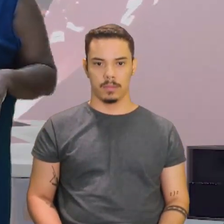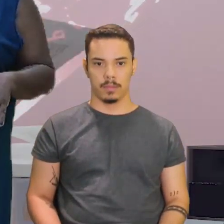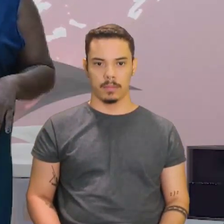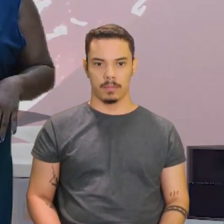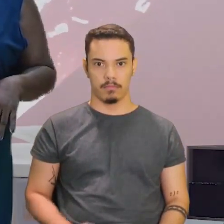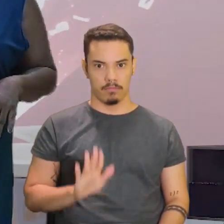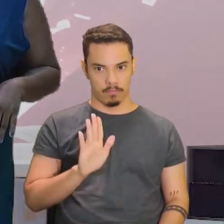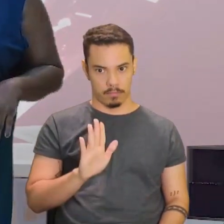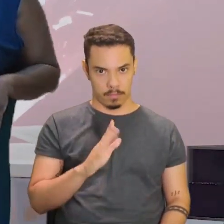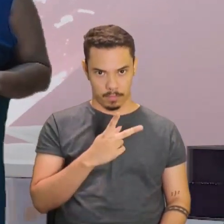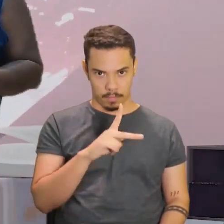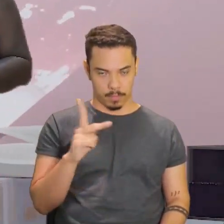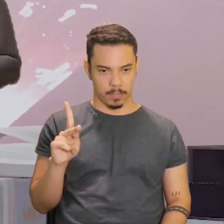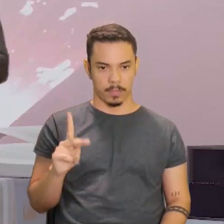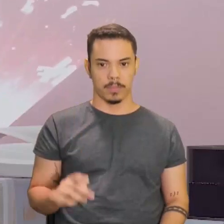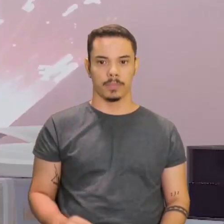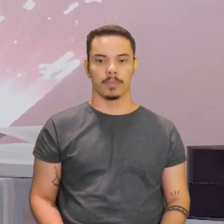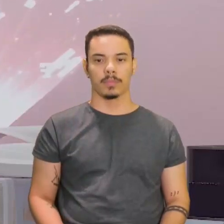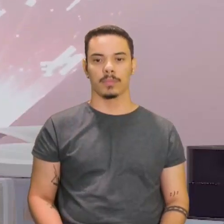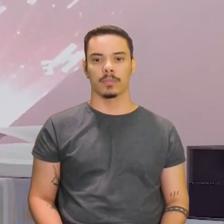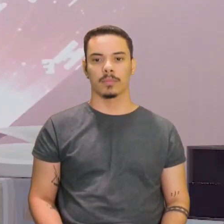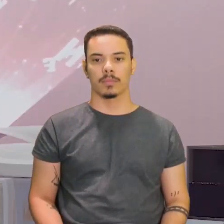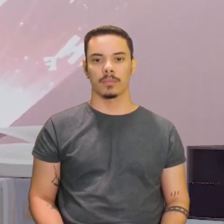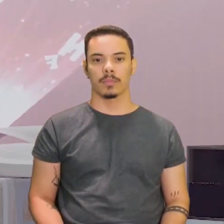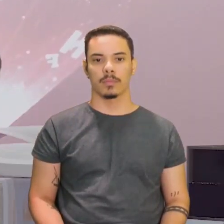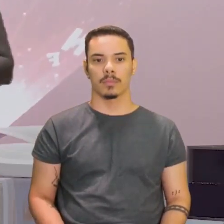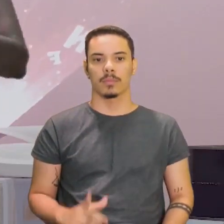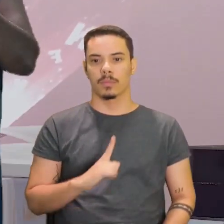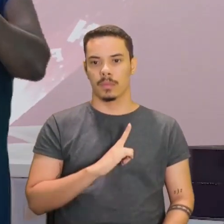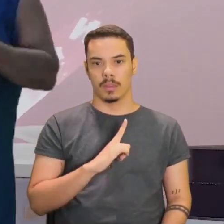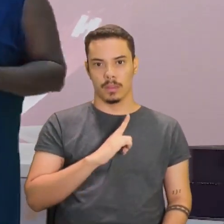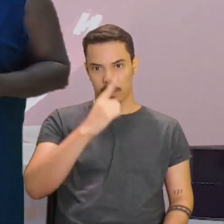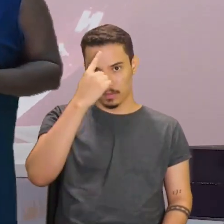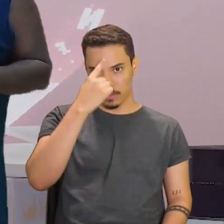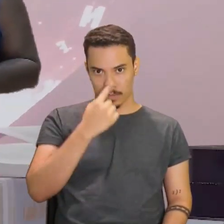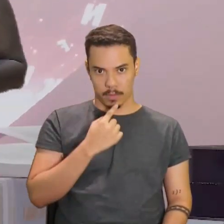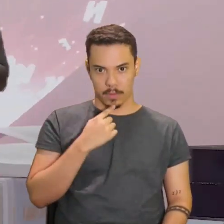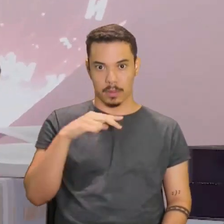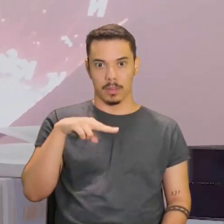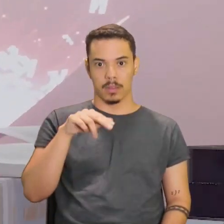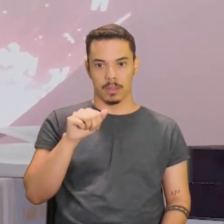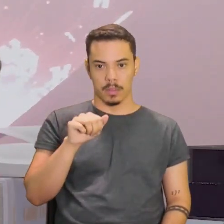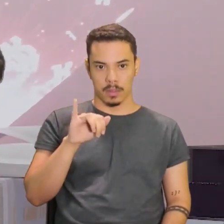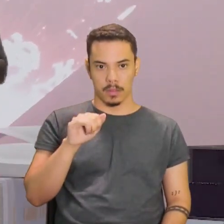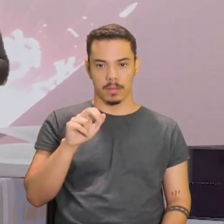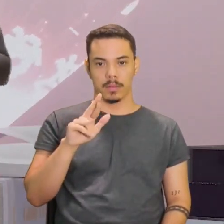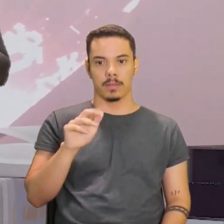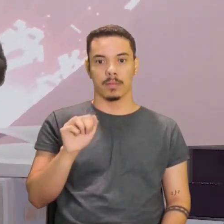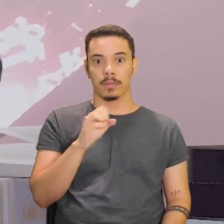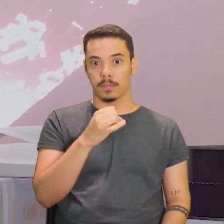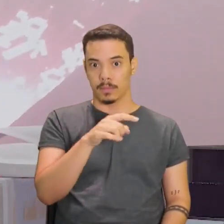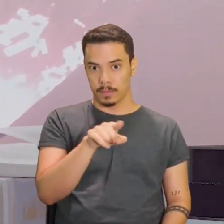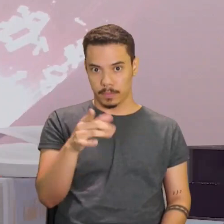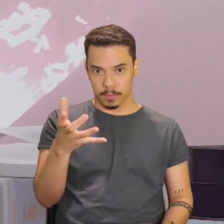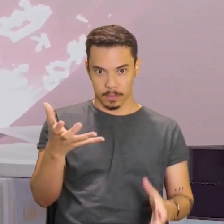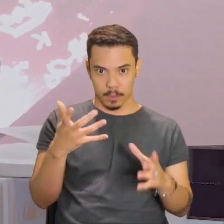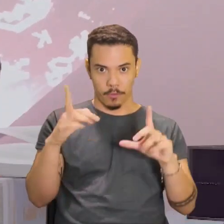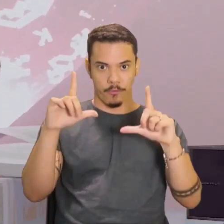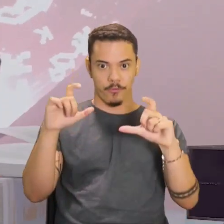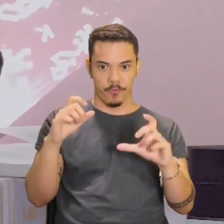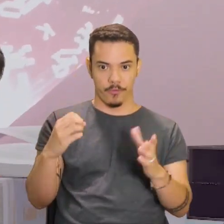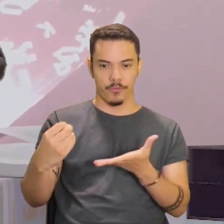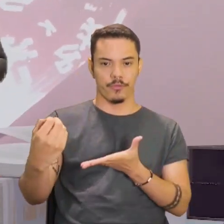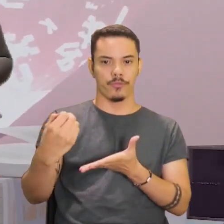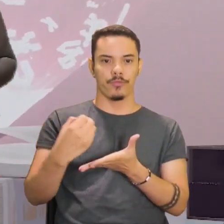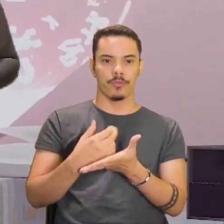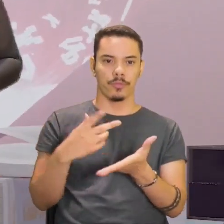cantarem. Tá Ó, uma dica. Ó, tem a foto aqui da Nayara. Se você quiser, aluno, enviar a sua foto do